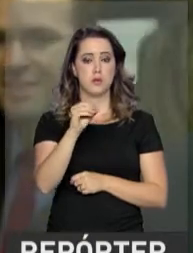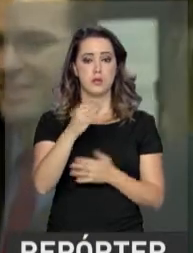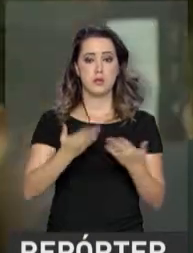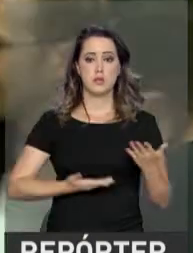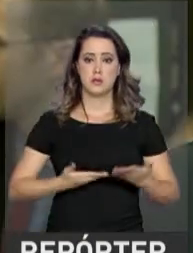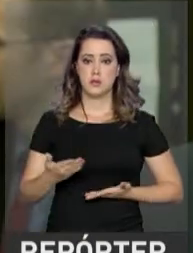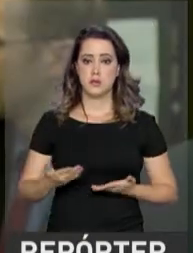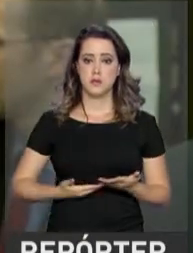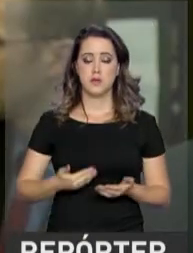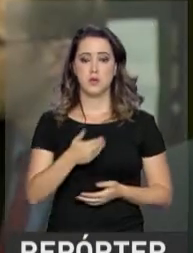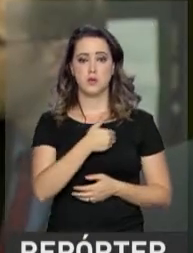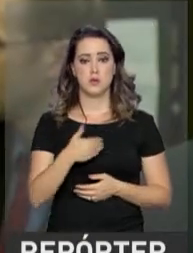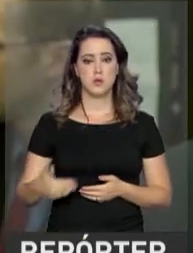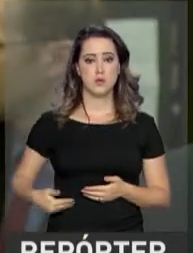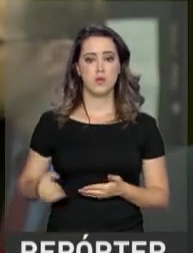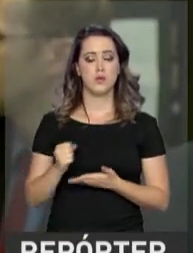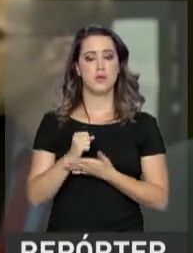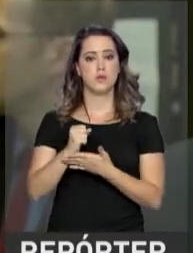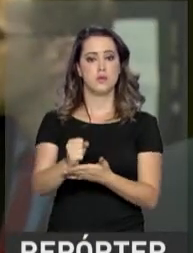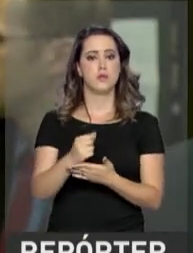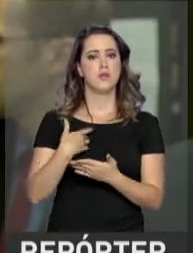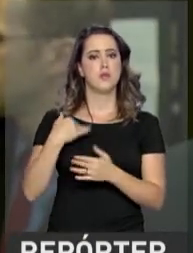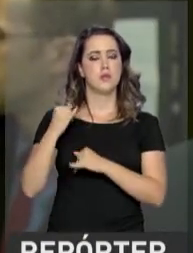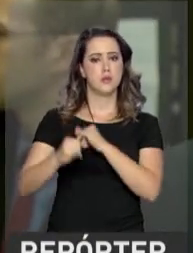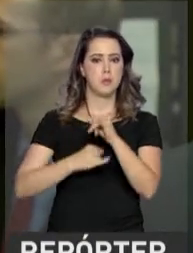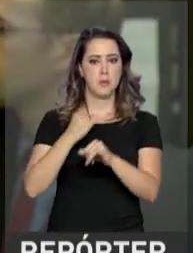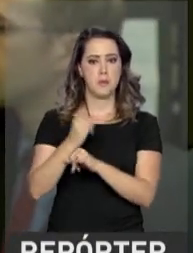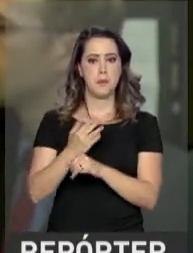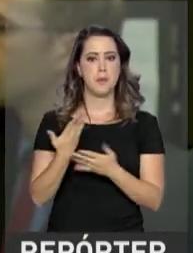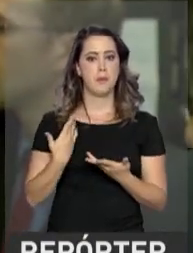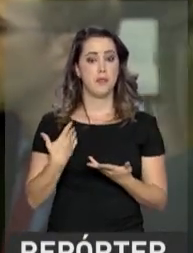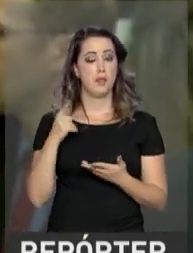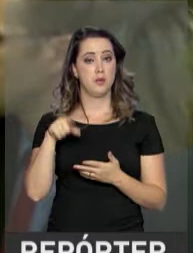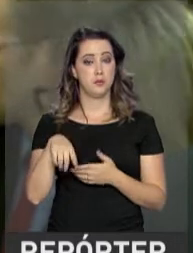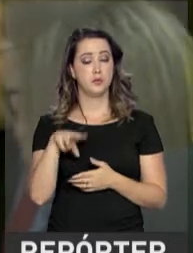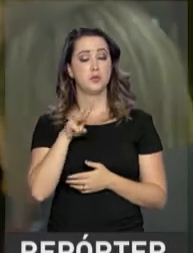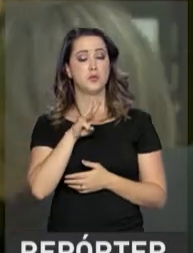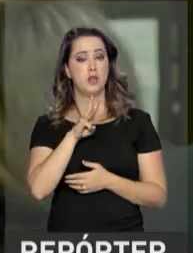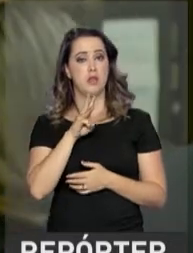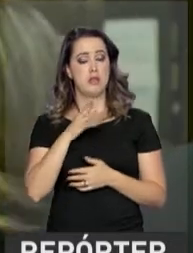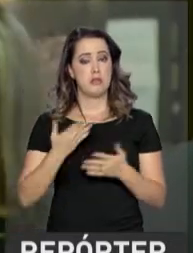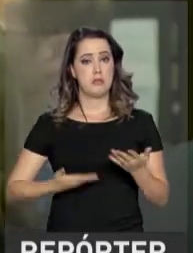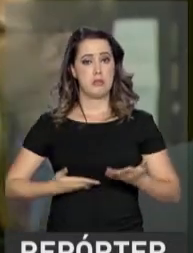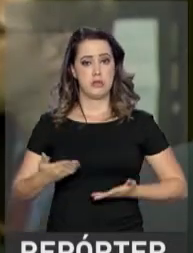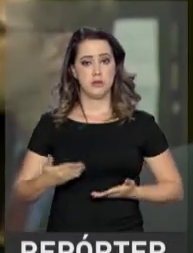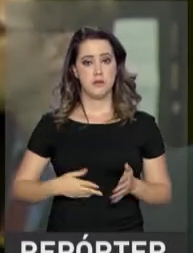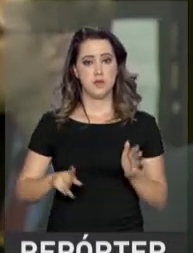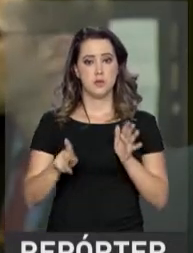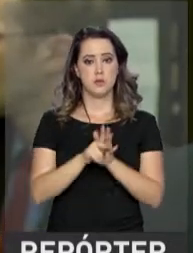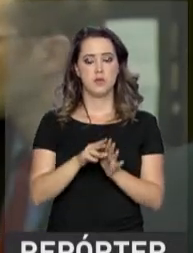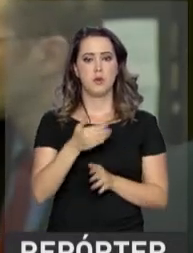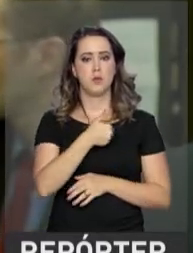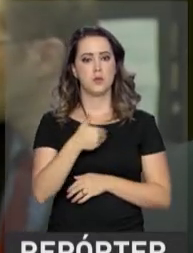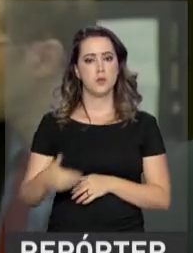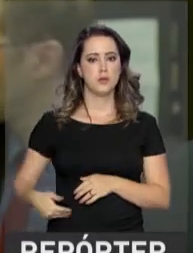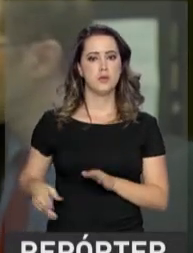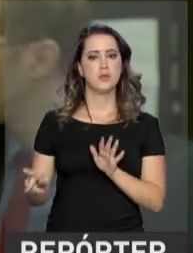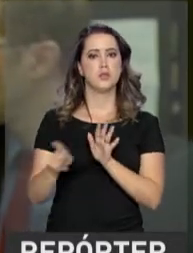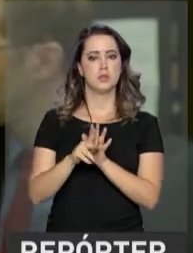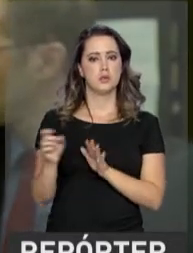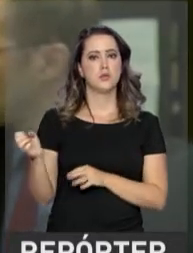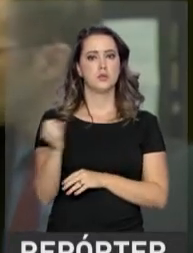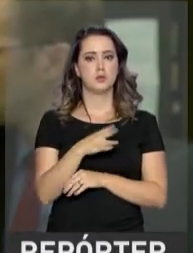serviços públicos prestados de forma digital serviços públicos digitais digitais são a nova fronteira da